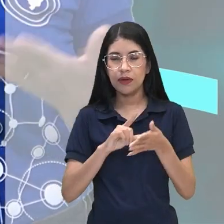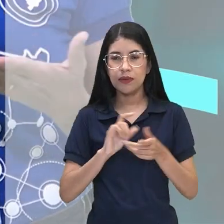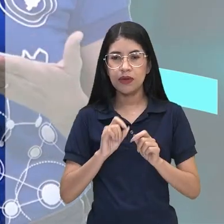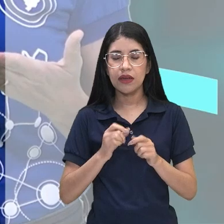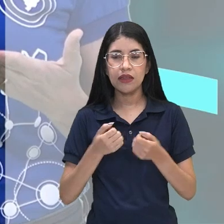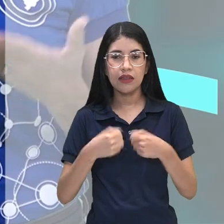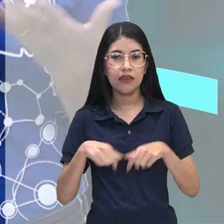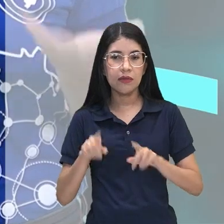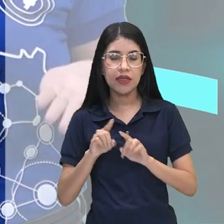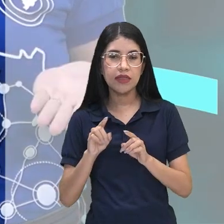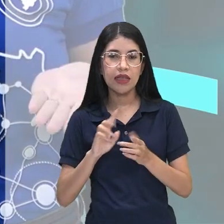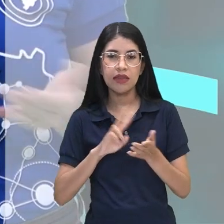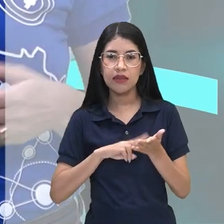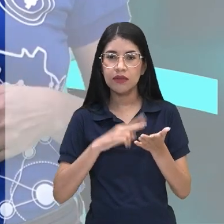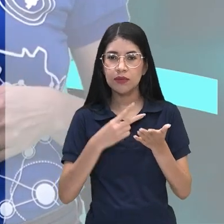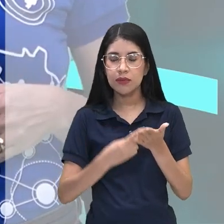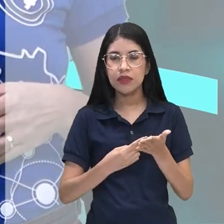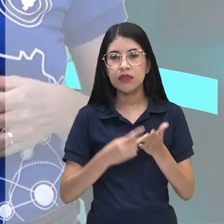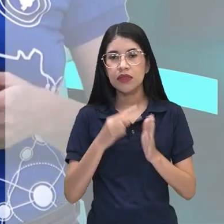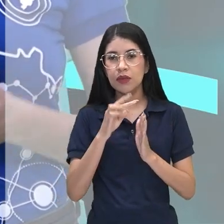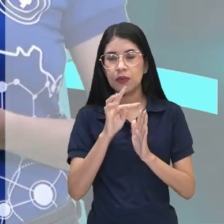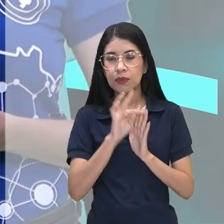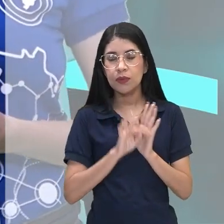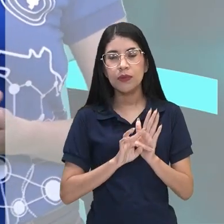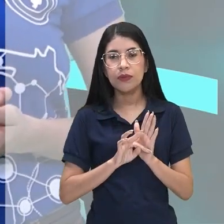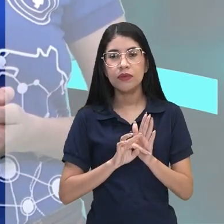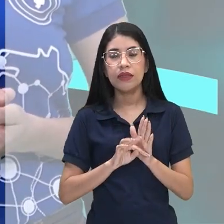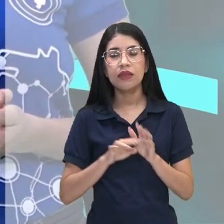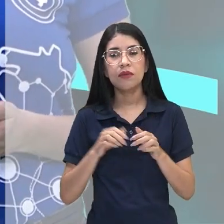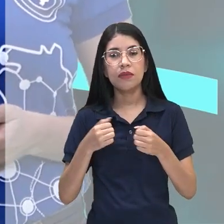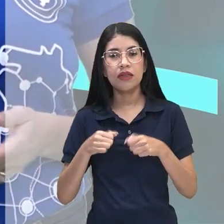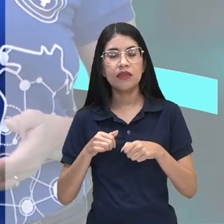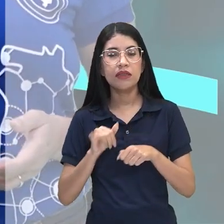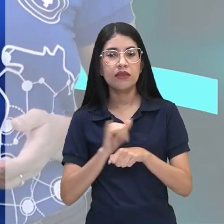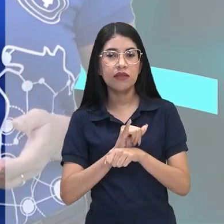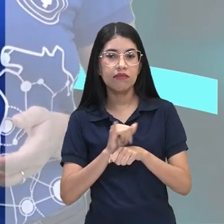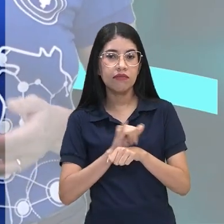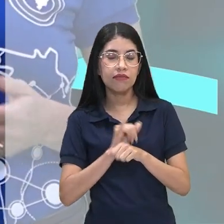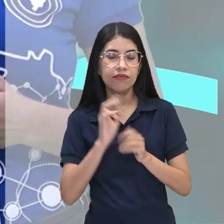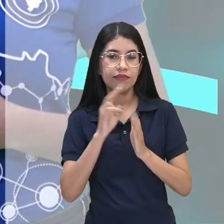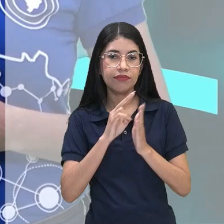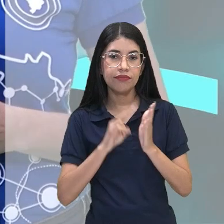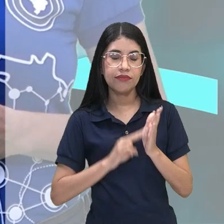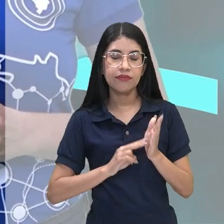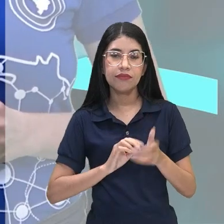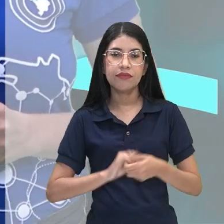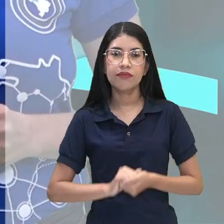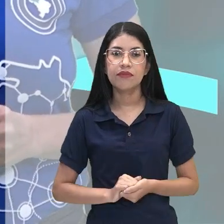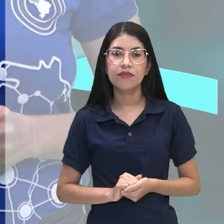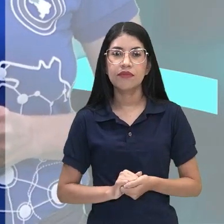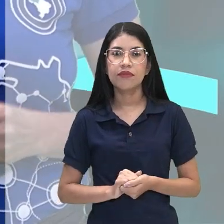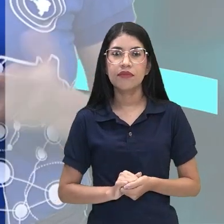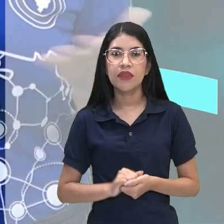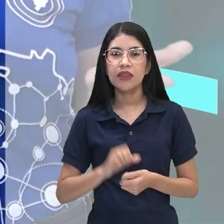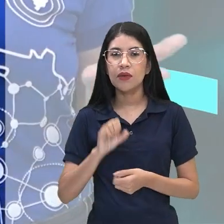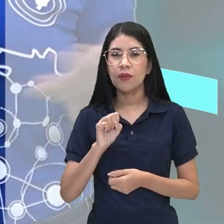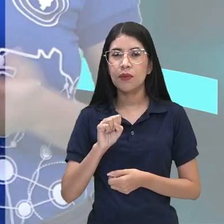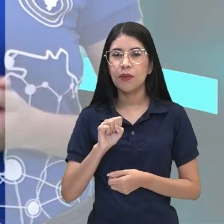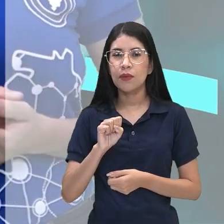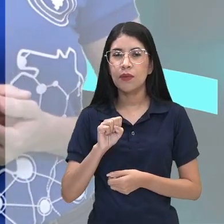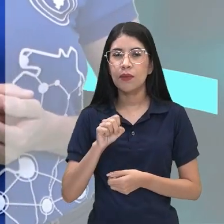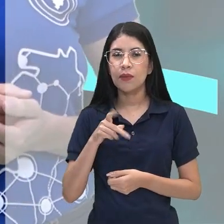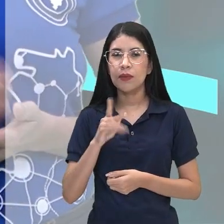não é necessário. O que a gente vai utilizar? Estratégia de leitura. Então, a gente vai começar com a primeira, que é o skimming. Quais são